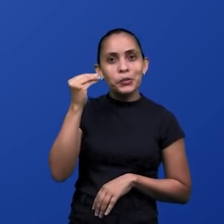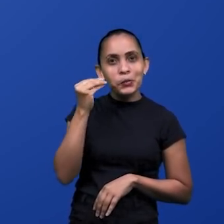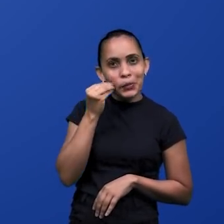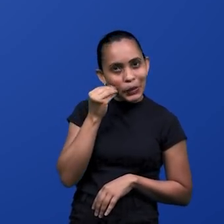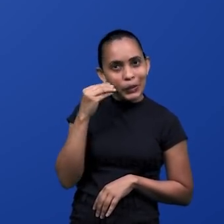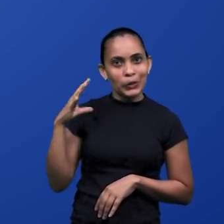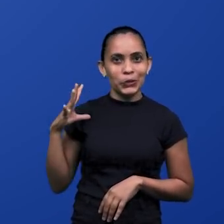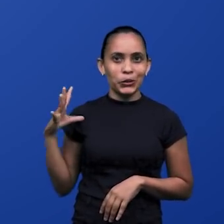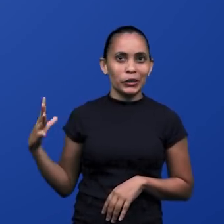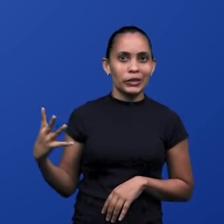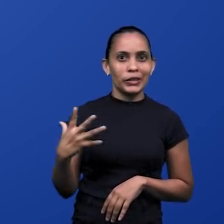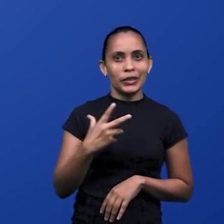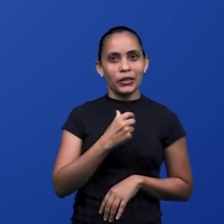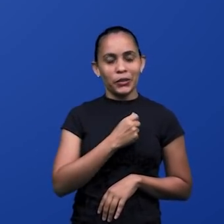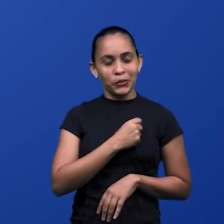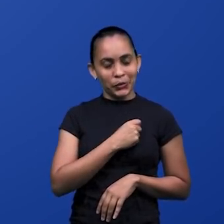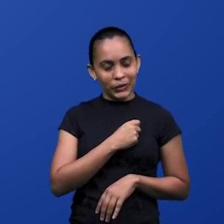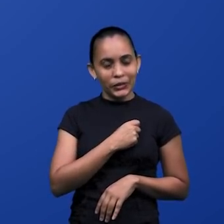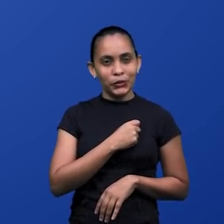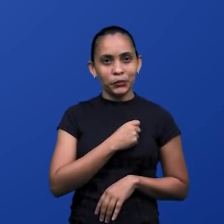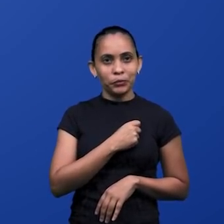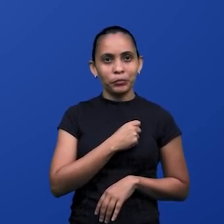Experiência de salvação,